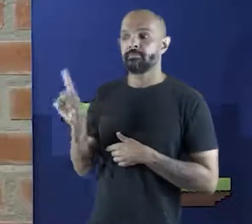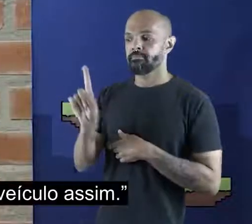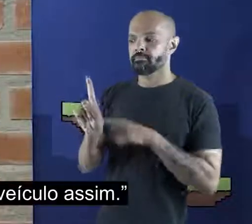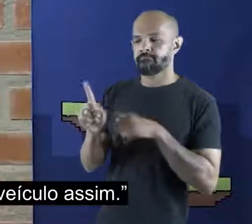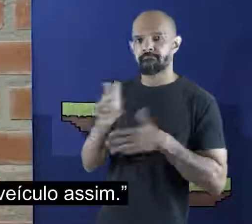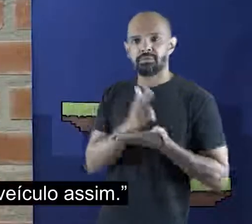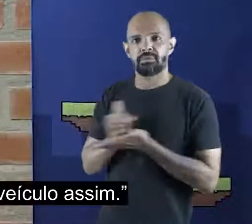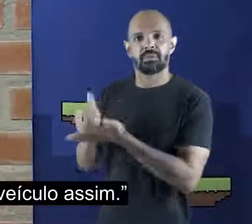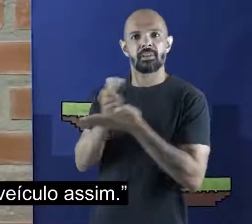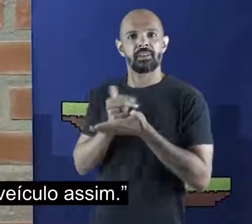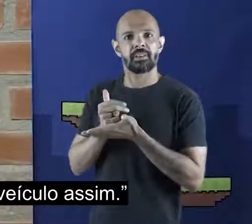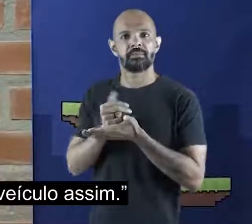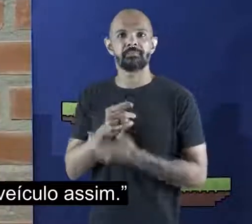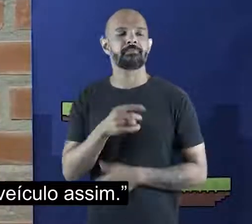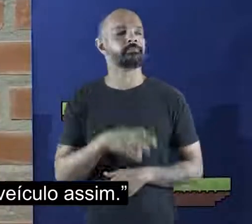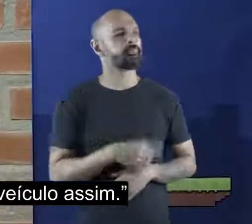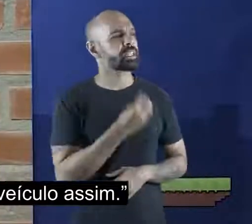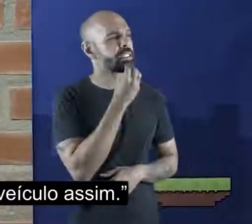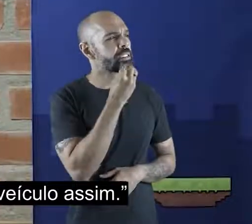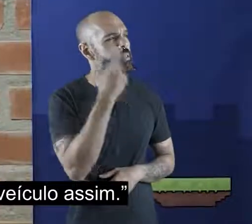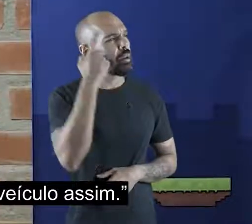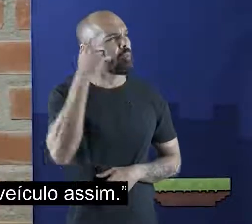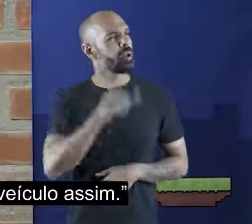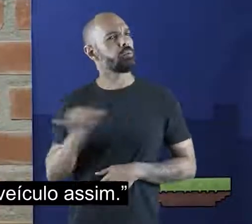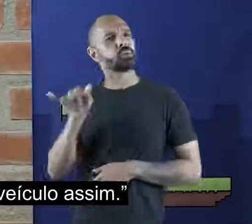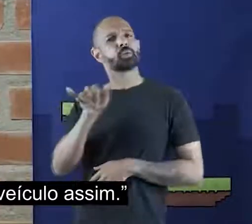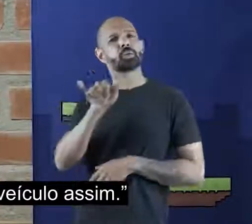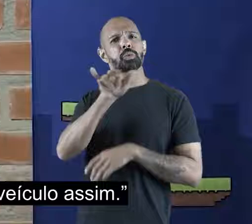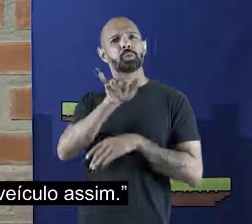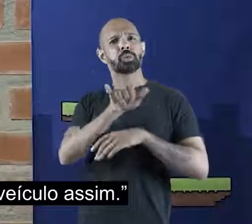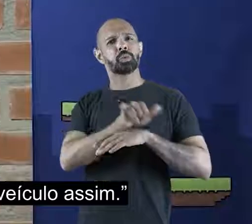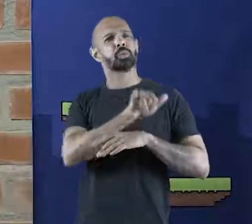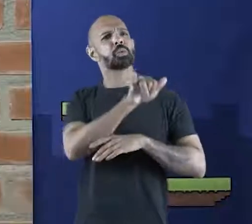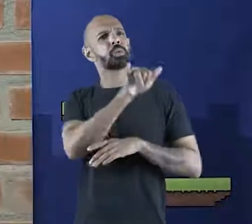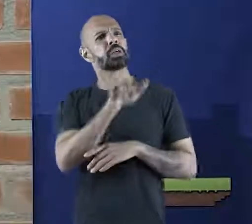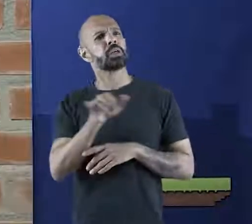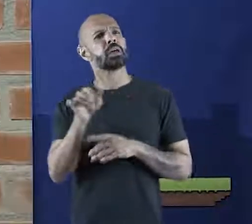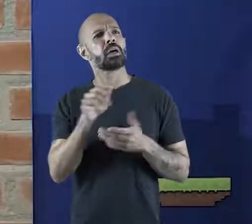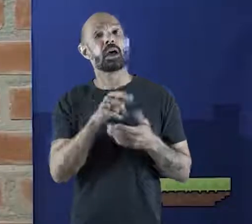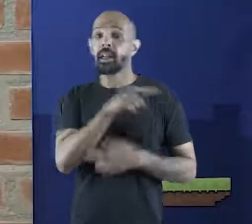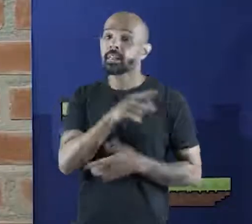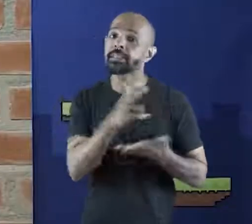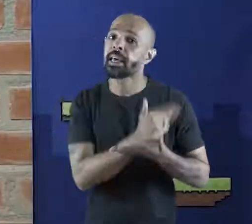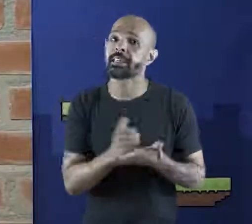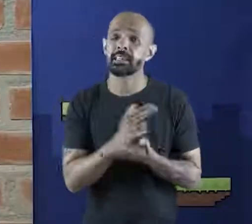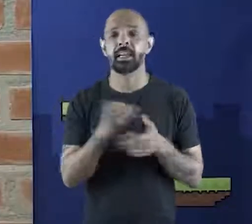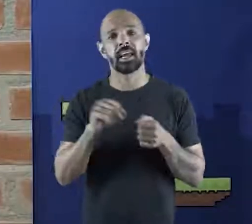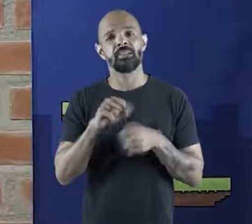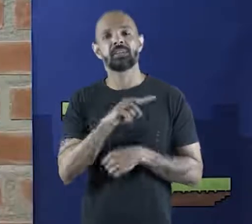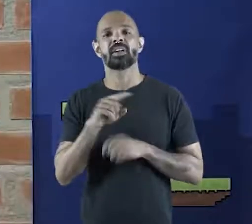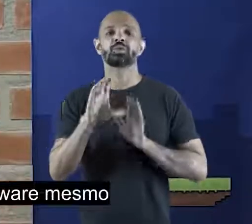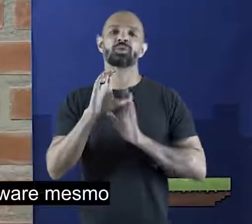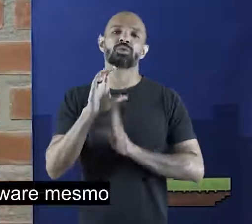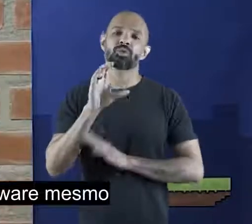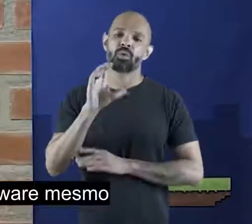ideia. Ao mesmo tempo, pô, imaginei uma nave espacial assim, imaginei um veículo assim, ele vai lá e desenha, faz o concept